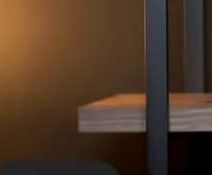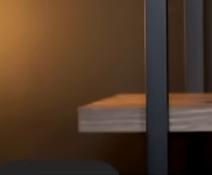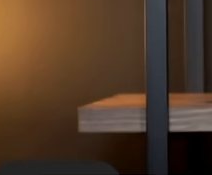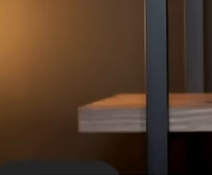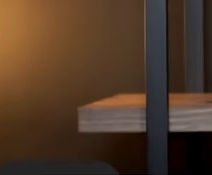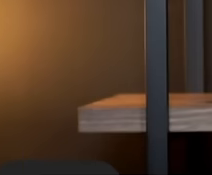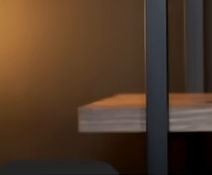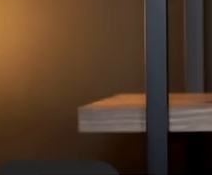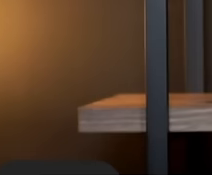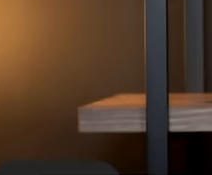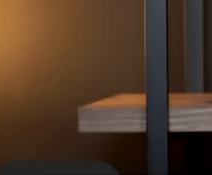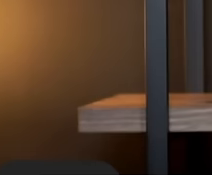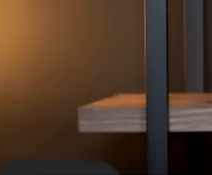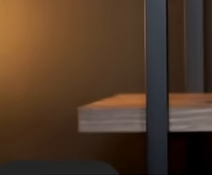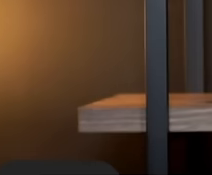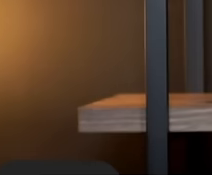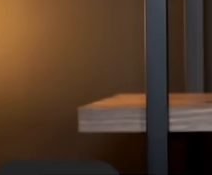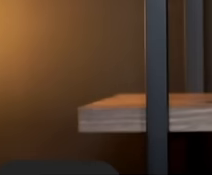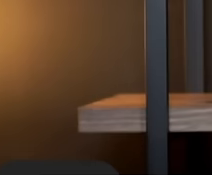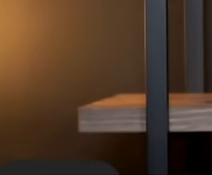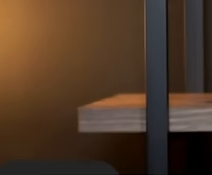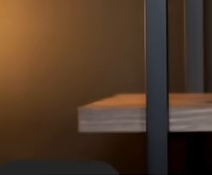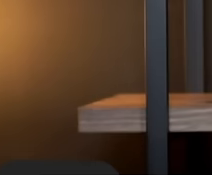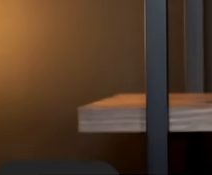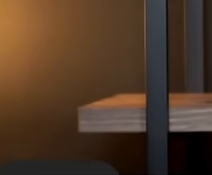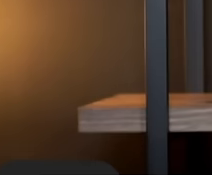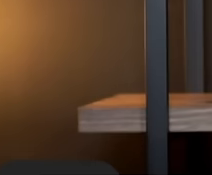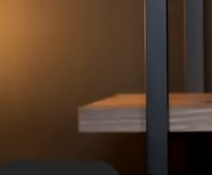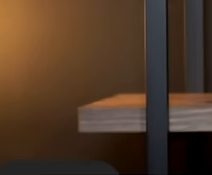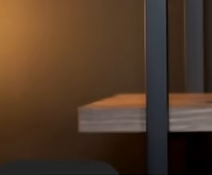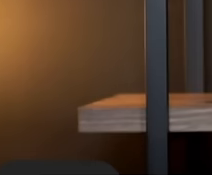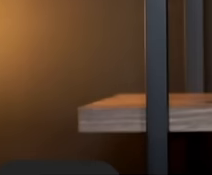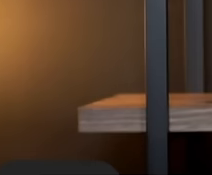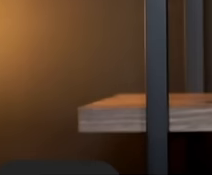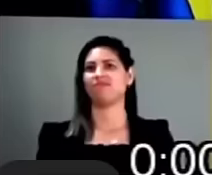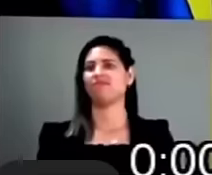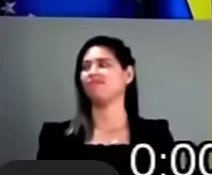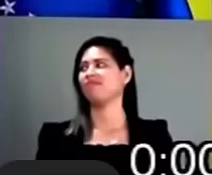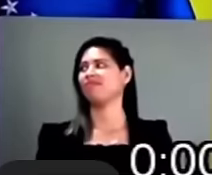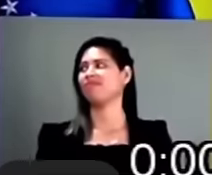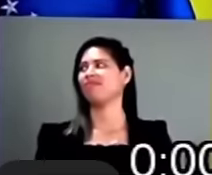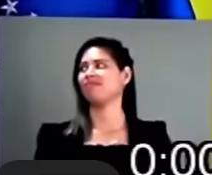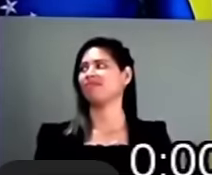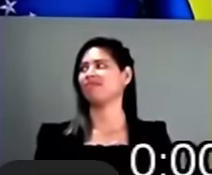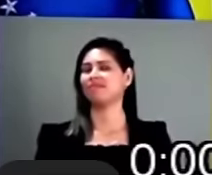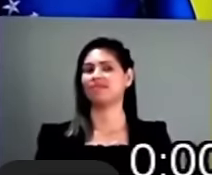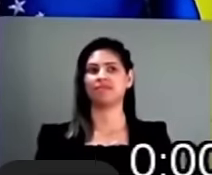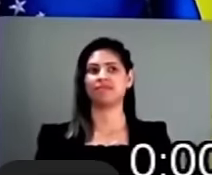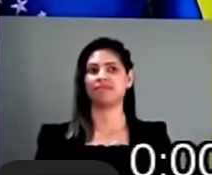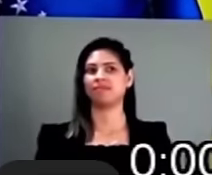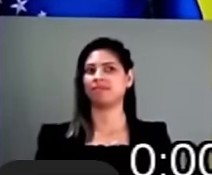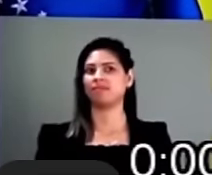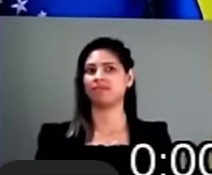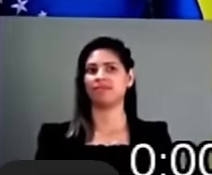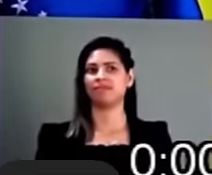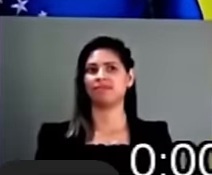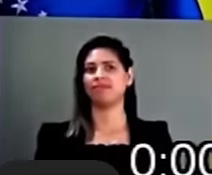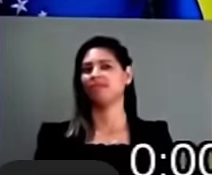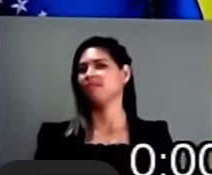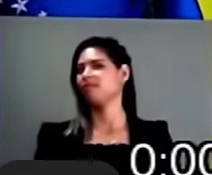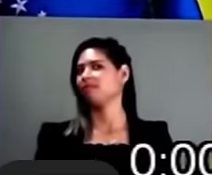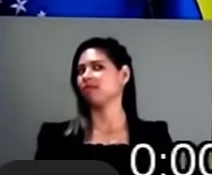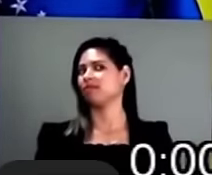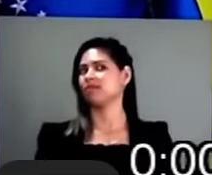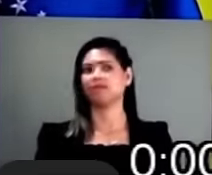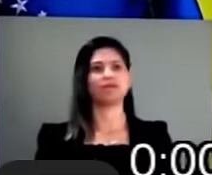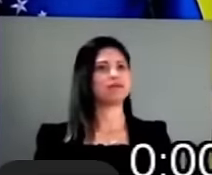comente sobre isso, porque é importante para que realmente... Vamos ver isso aqui, ó. Senadores, senadores, servidores dessa casa,